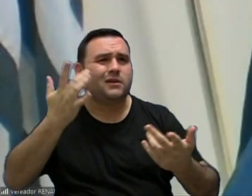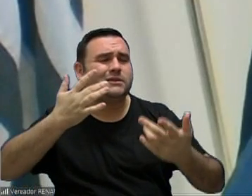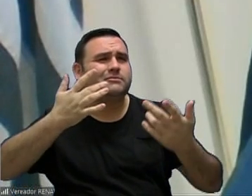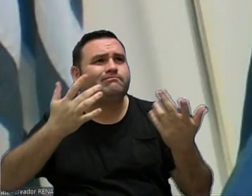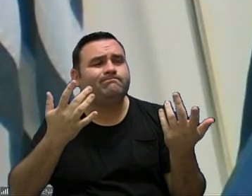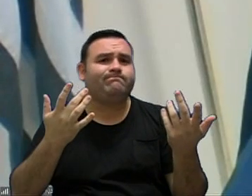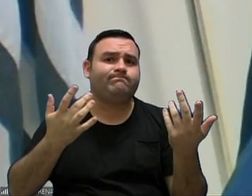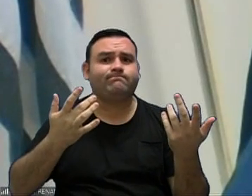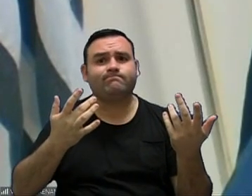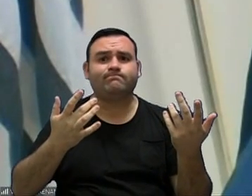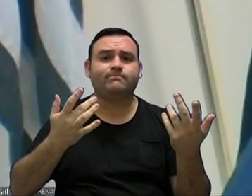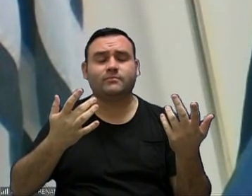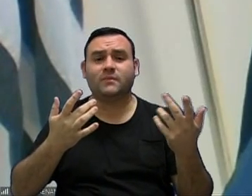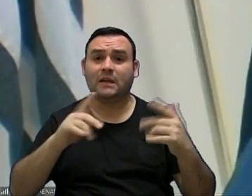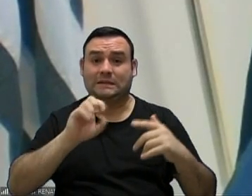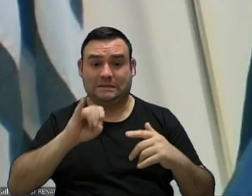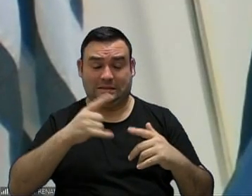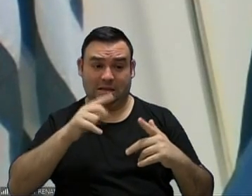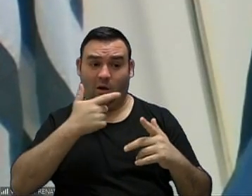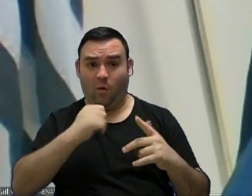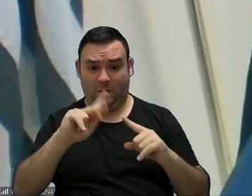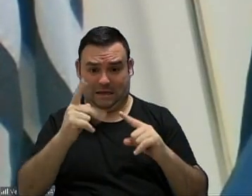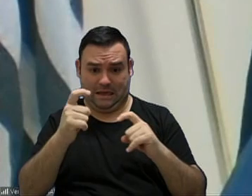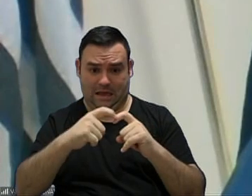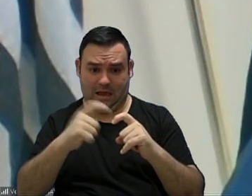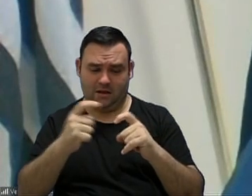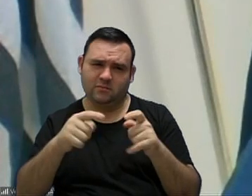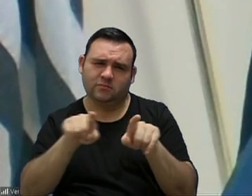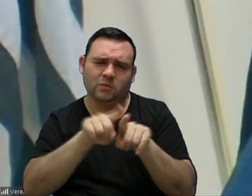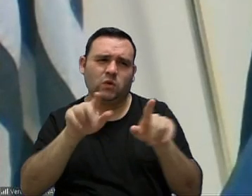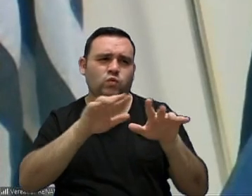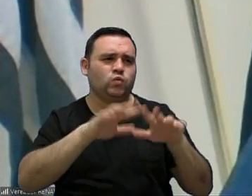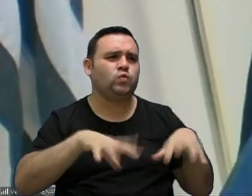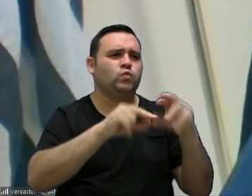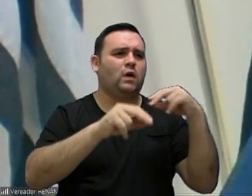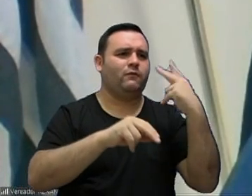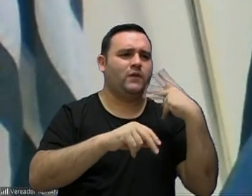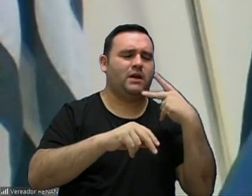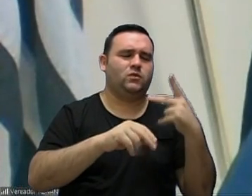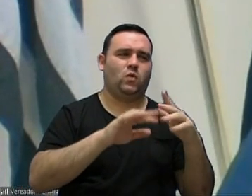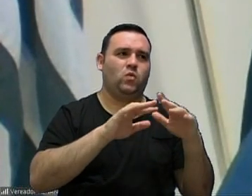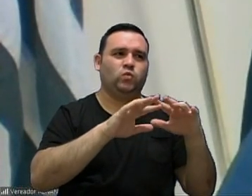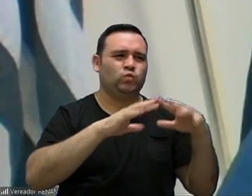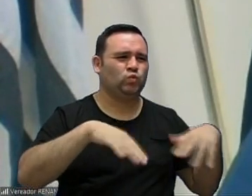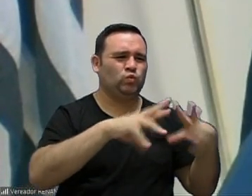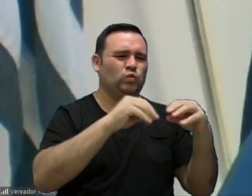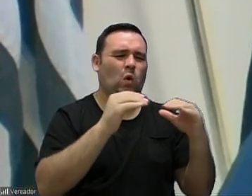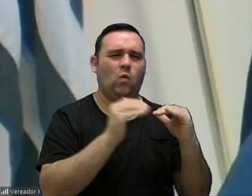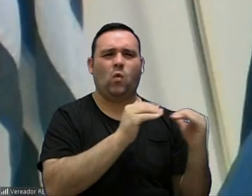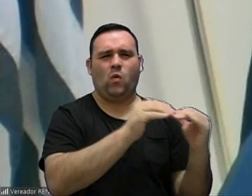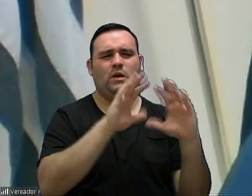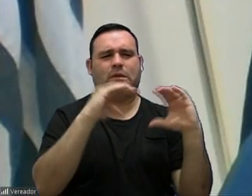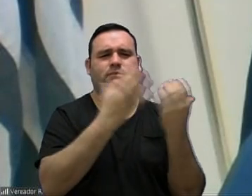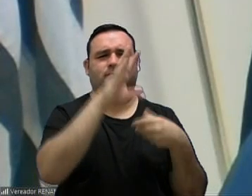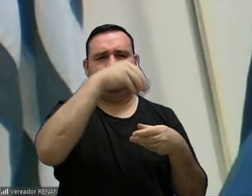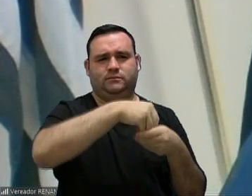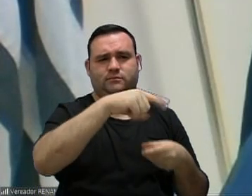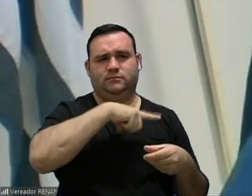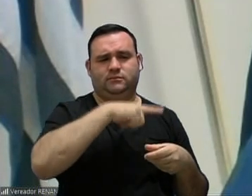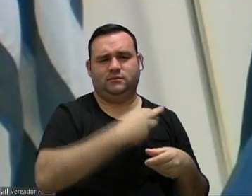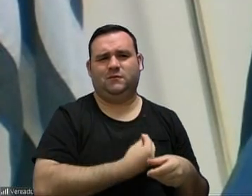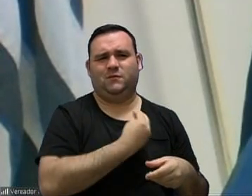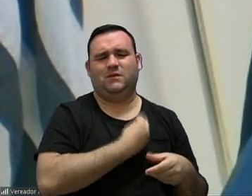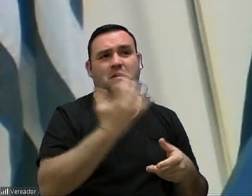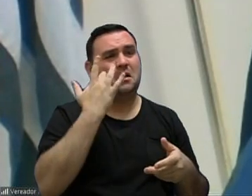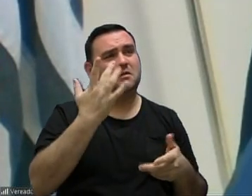razoável, salvo o doutor Hélio Brasileiro, acho que todos os demais vereadores e vereadoras estão na casa. Eu não